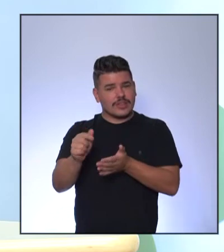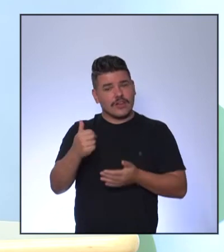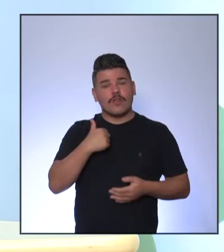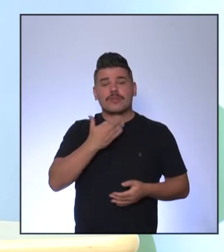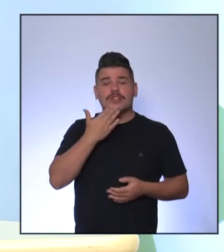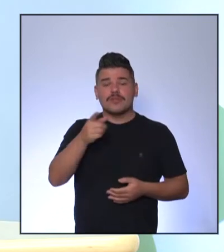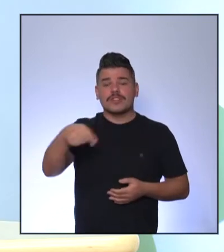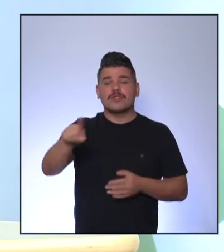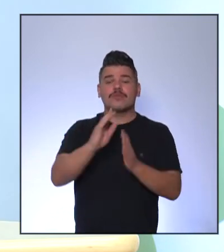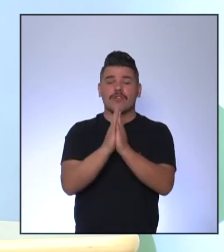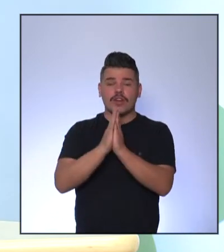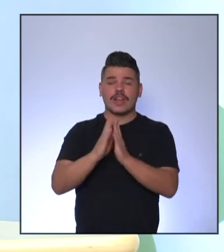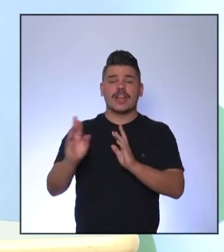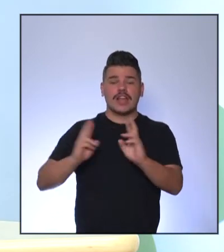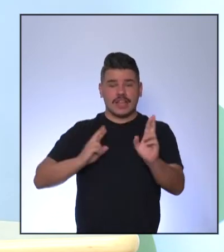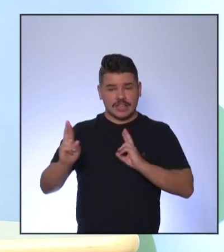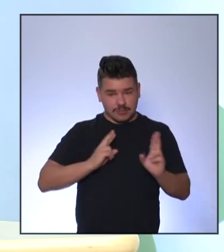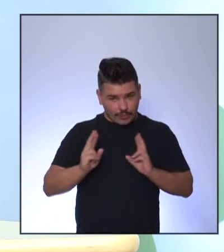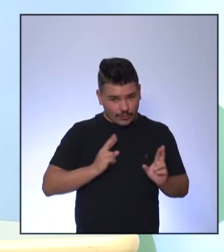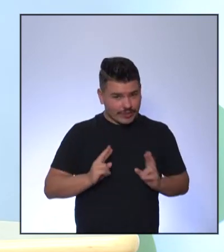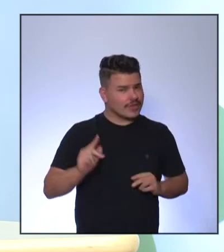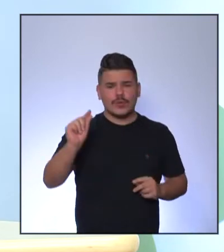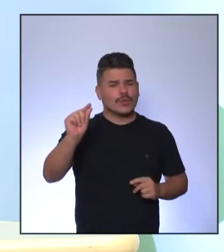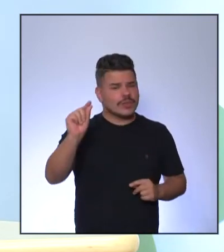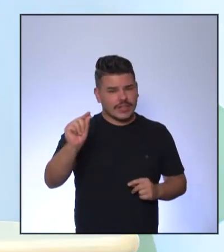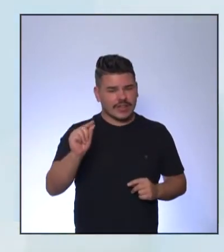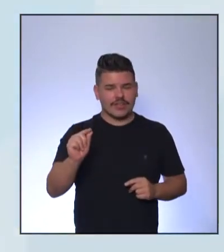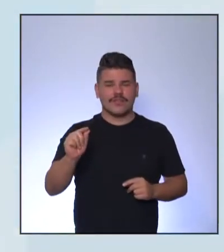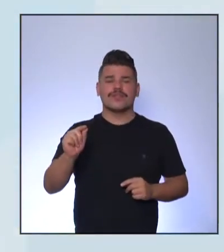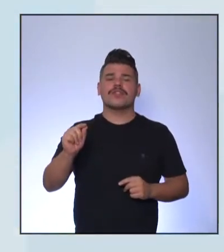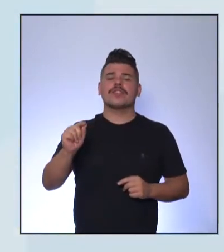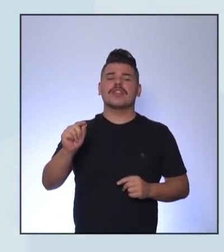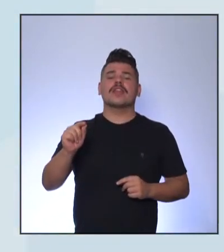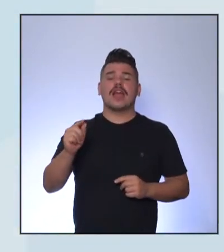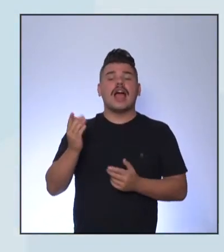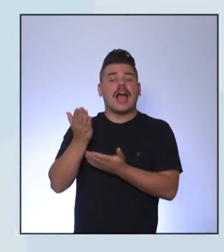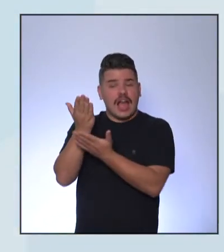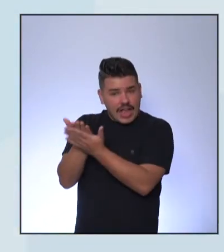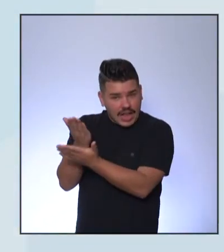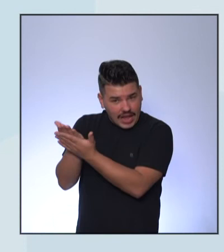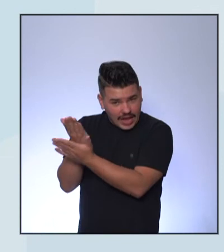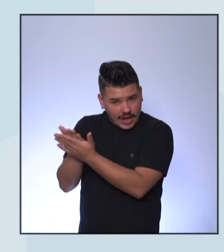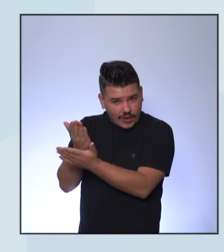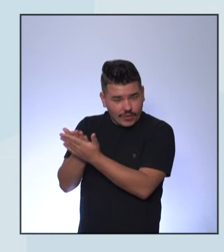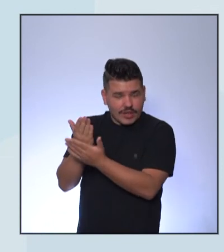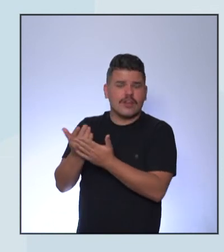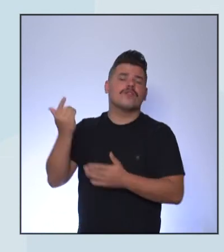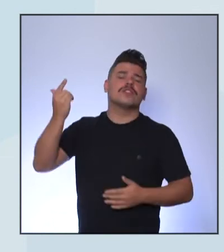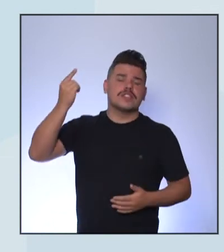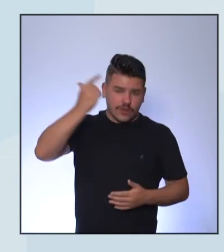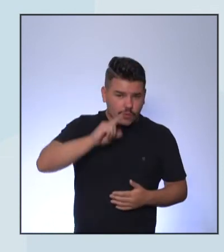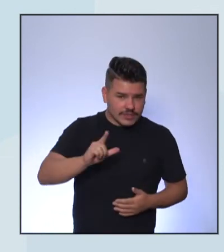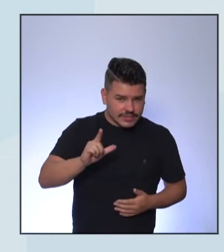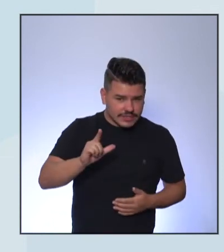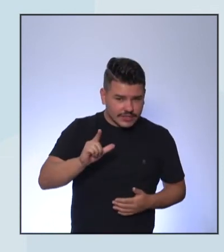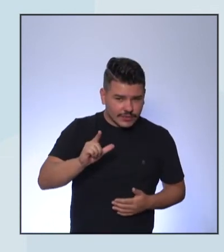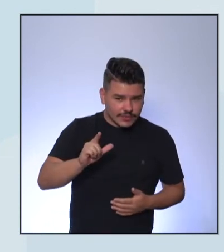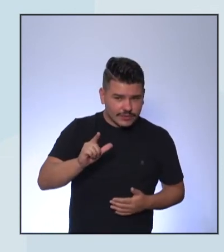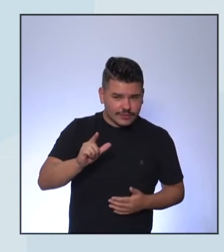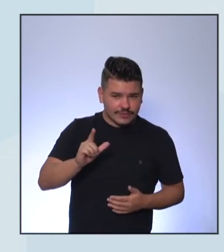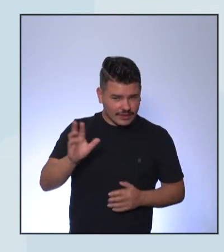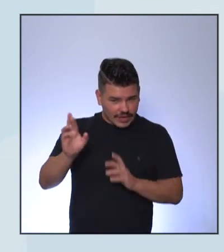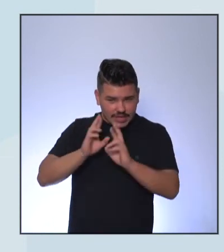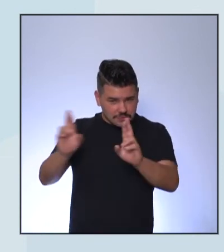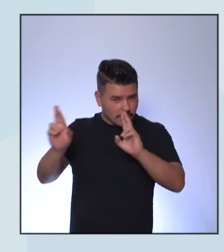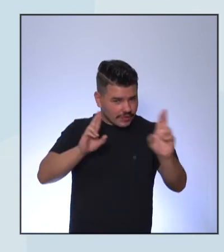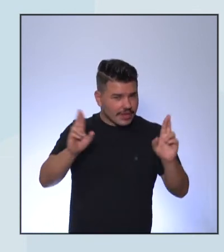para vocês responderem, tá? São as seguintes: vocês conseguiram realizar as atividades que foram propostas? E eu vou pedir para vocês darem